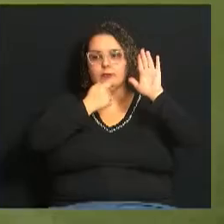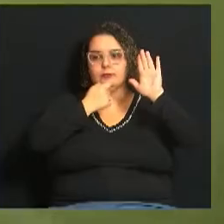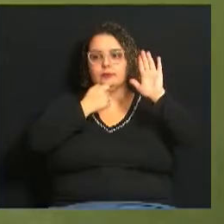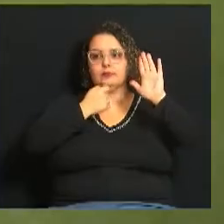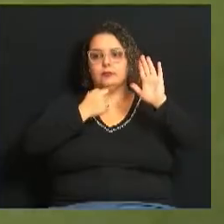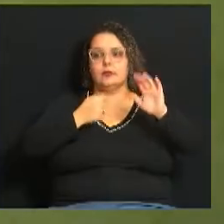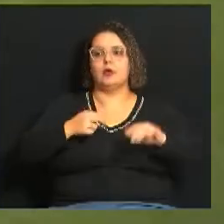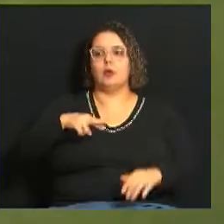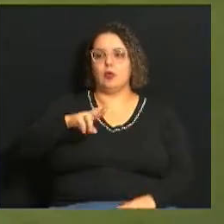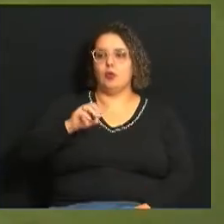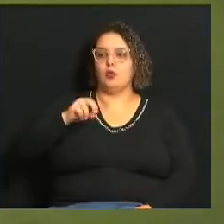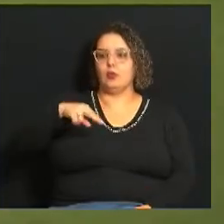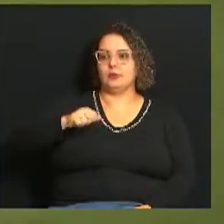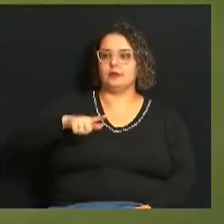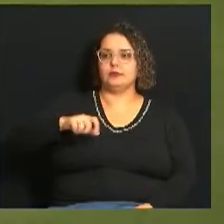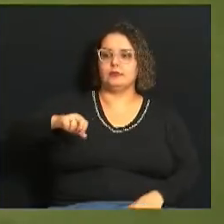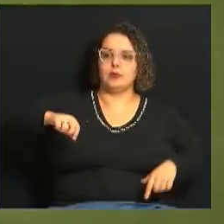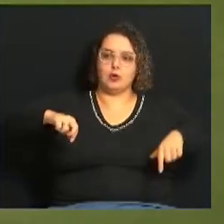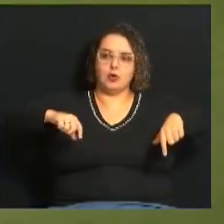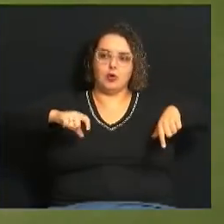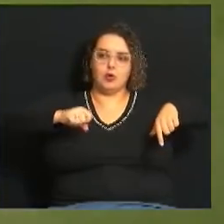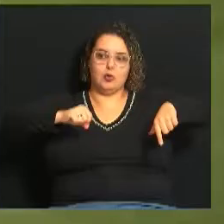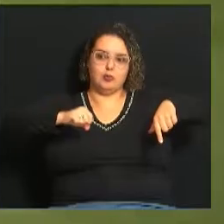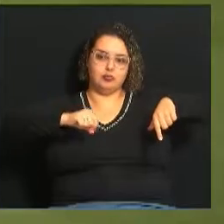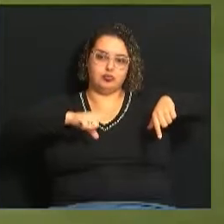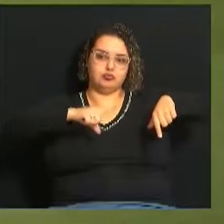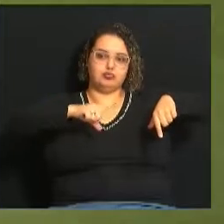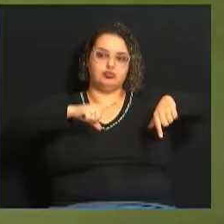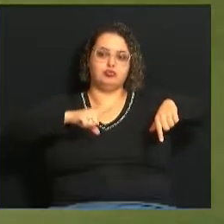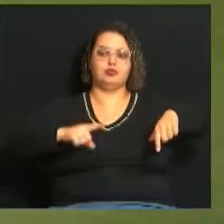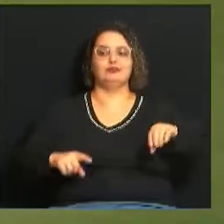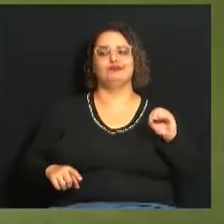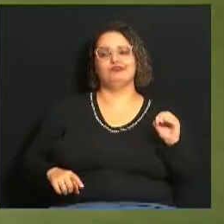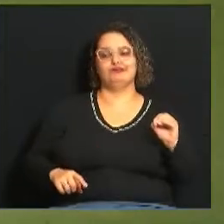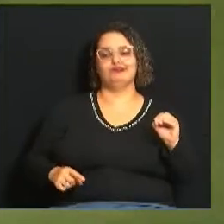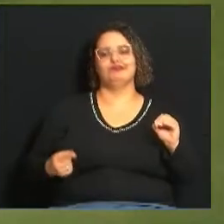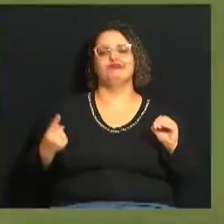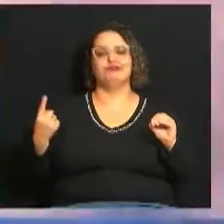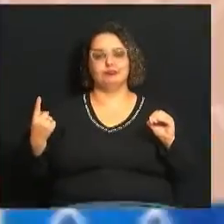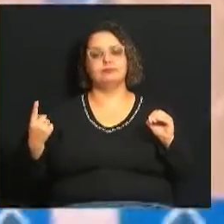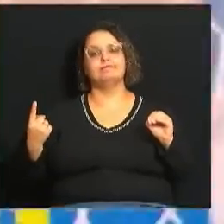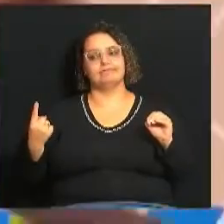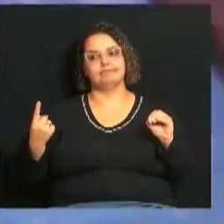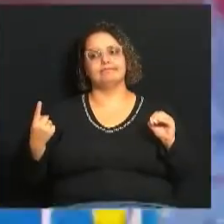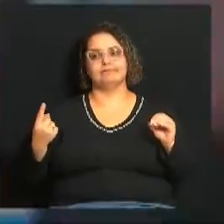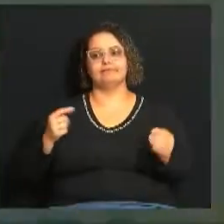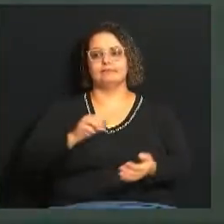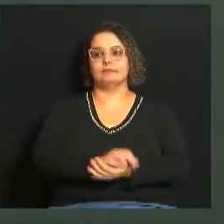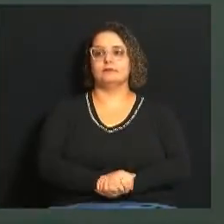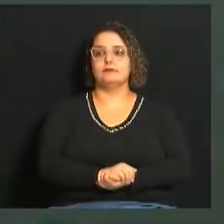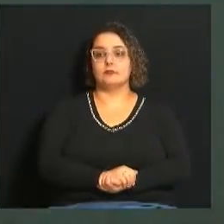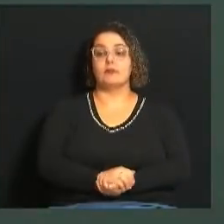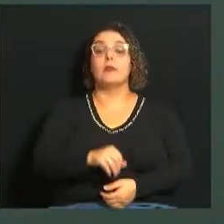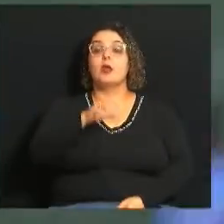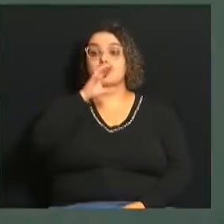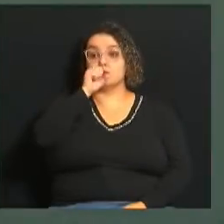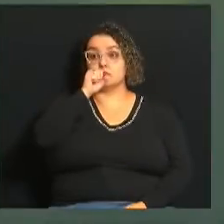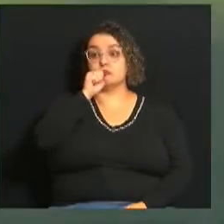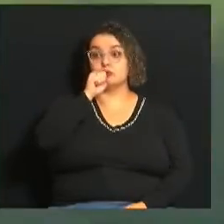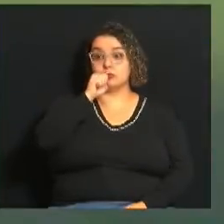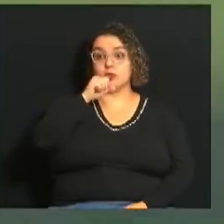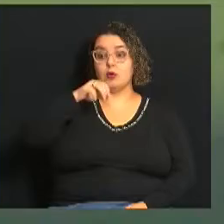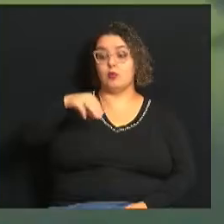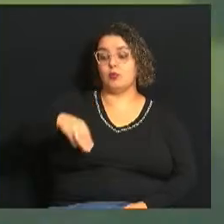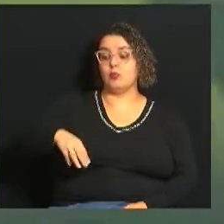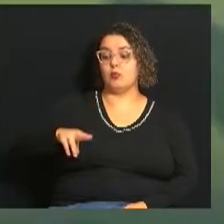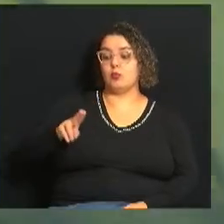desperdiçou. Final, Ponte Preta 0, Novo Horizontino 1. No sábado, em Muriaé,